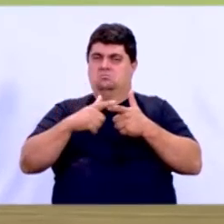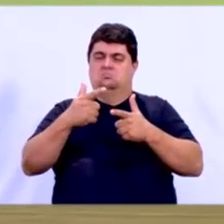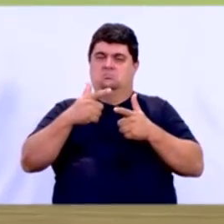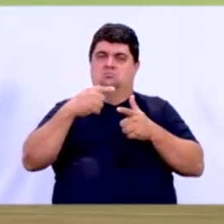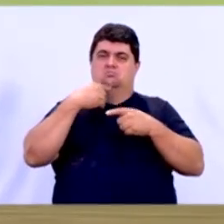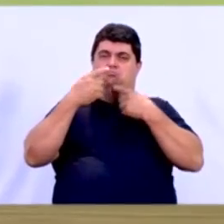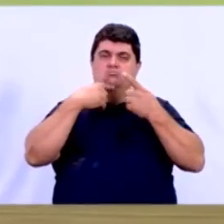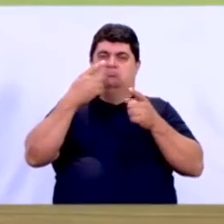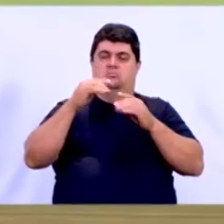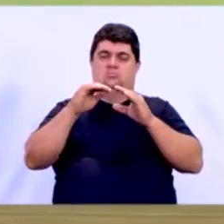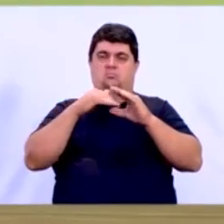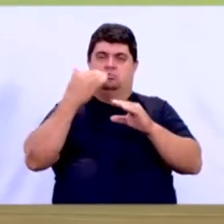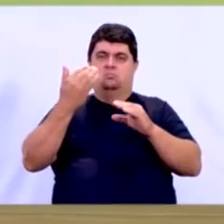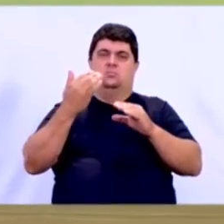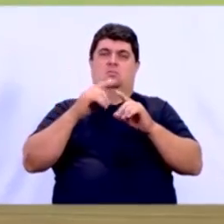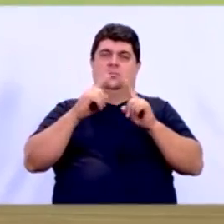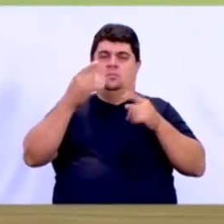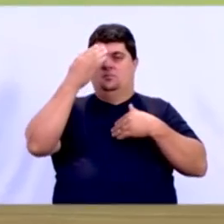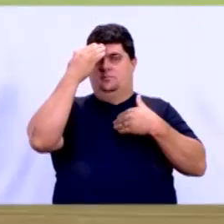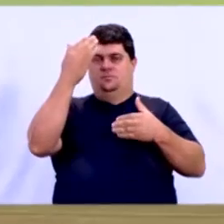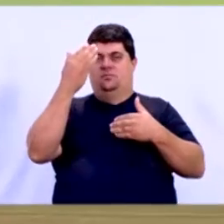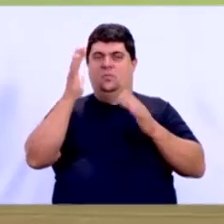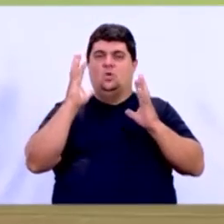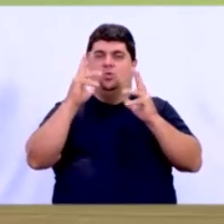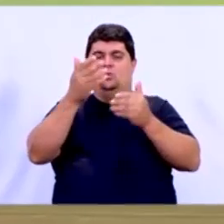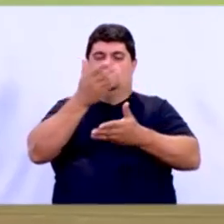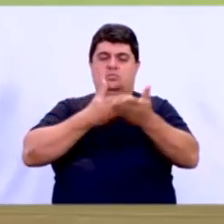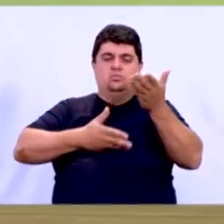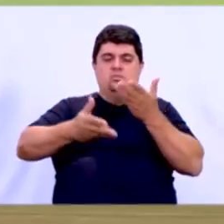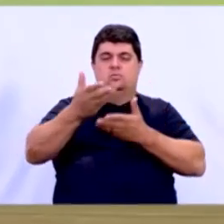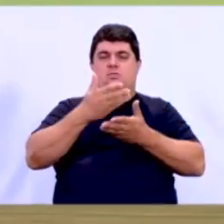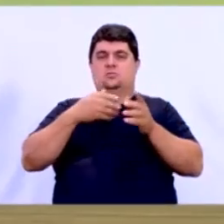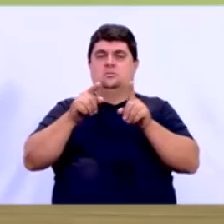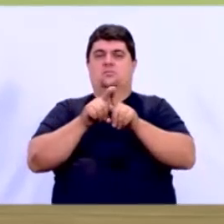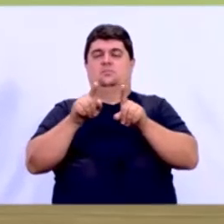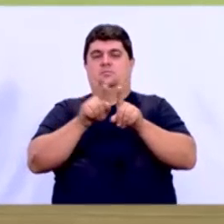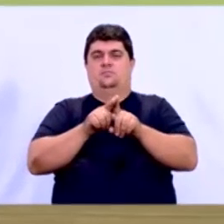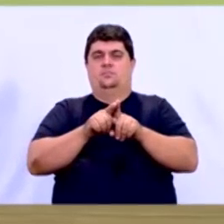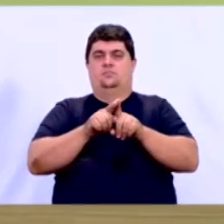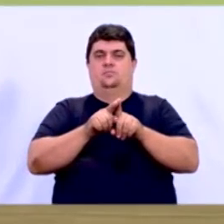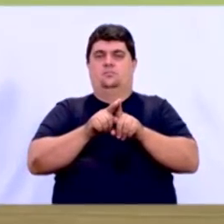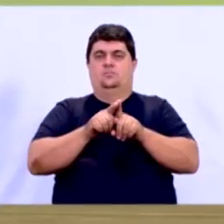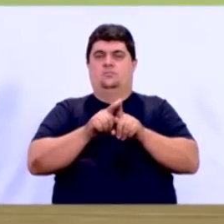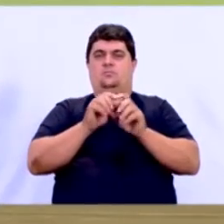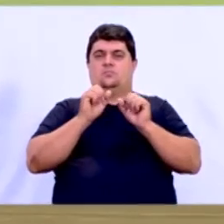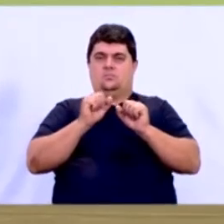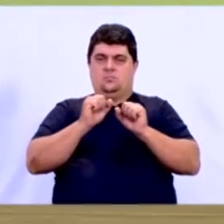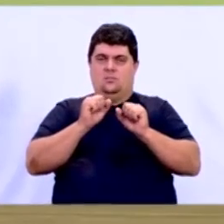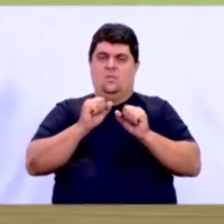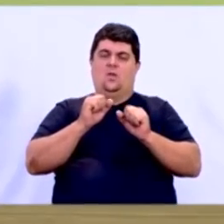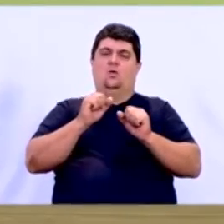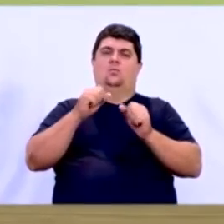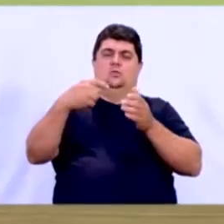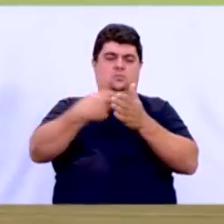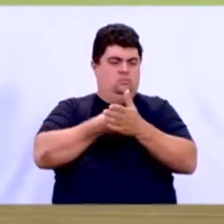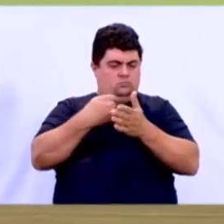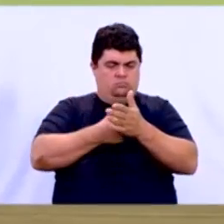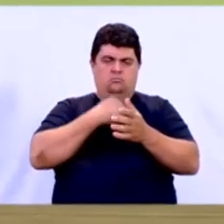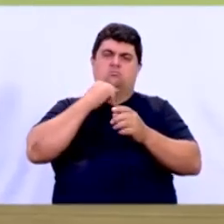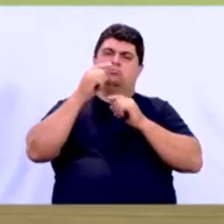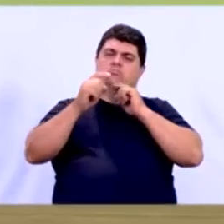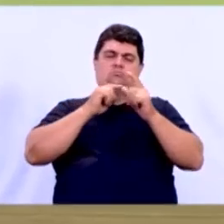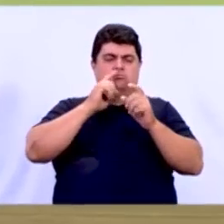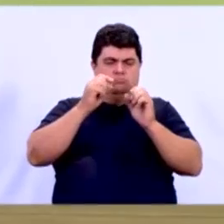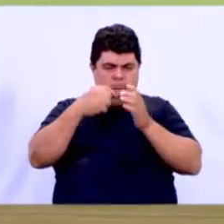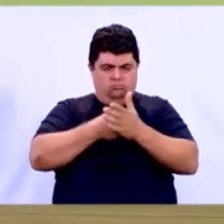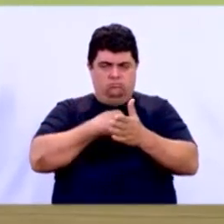aqui, mas realmente frisar e agradecer a participação de todos os polos. E, pessoal, podem participar, podem mandar perguntas, a gente está